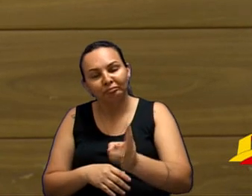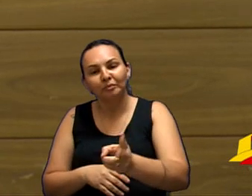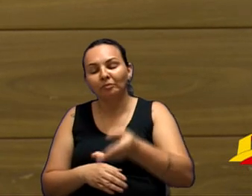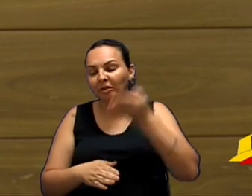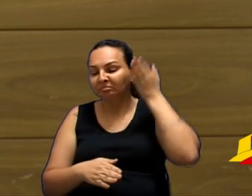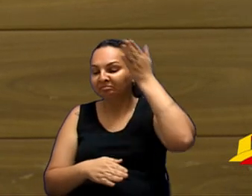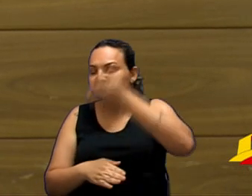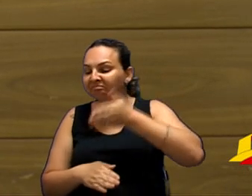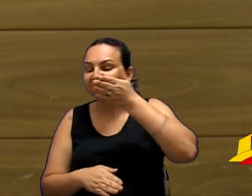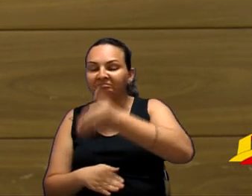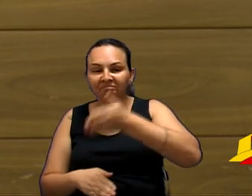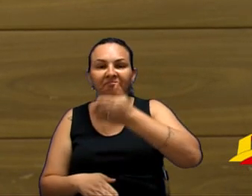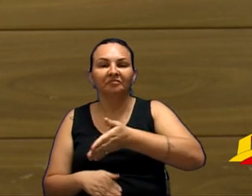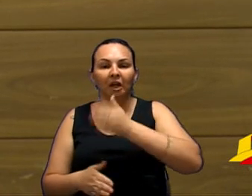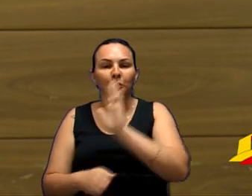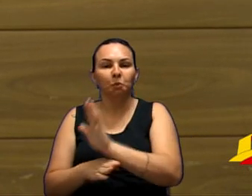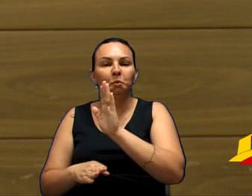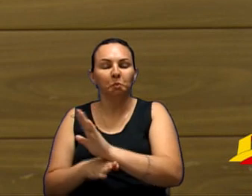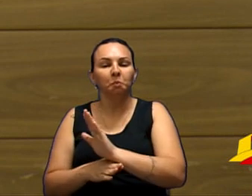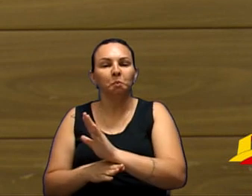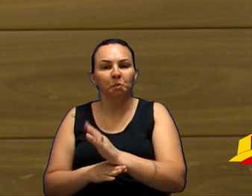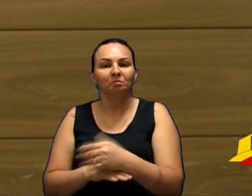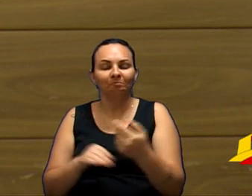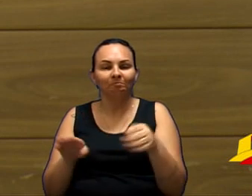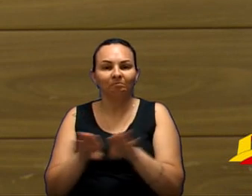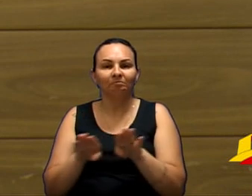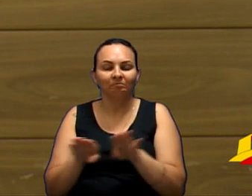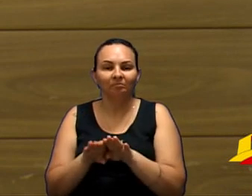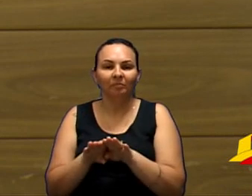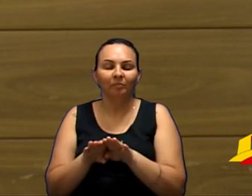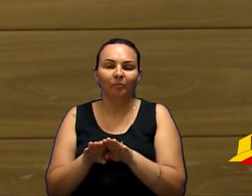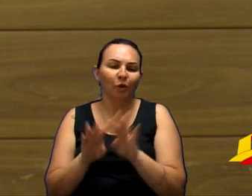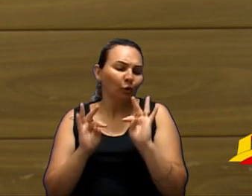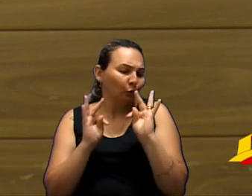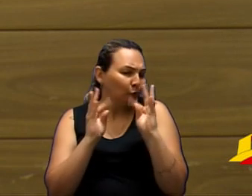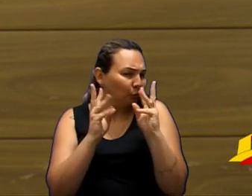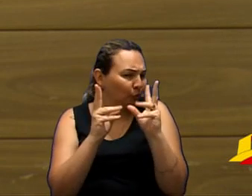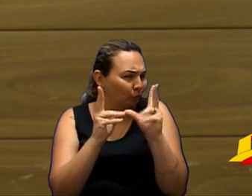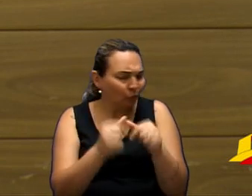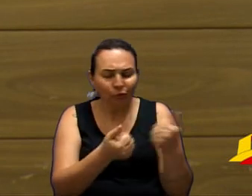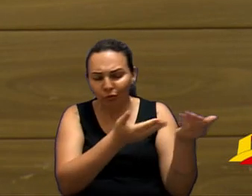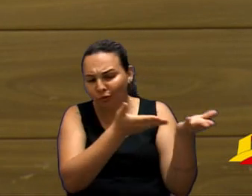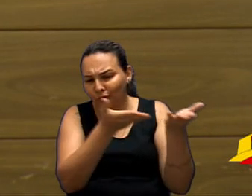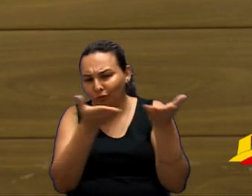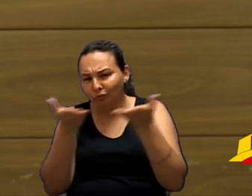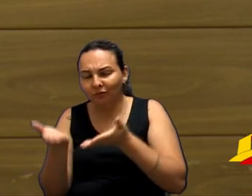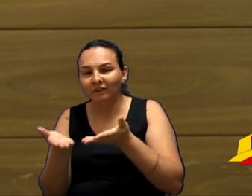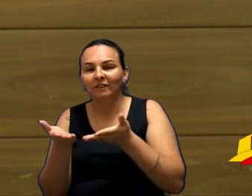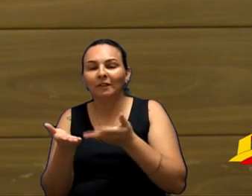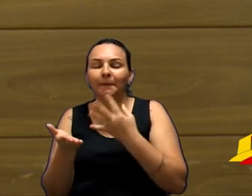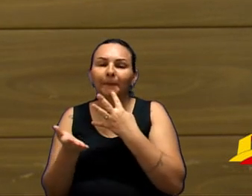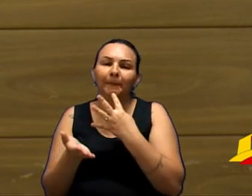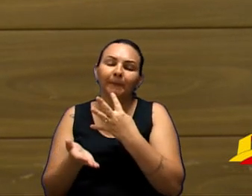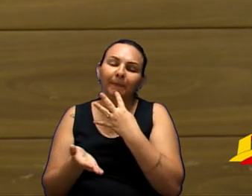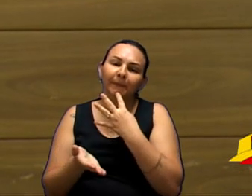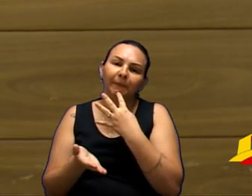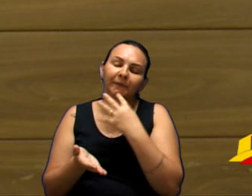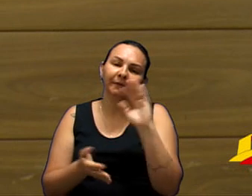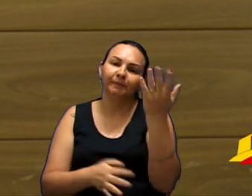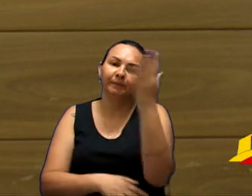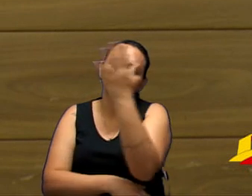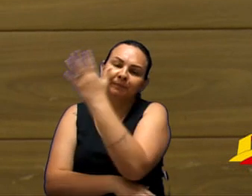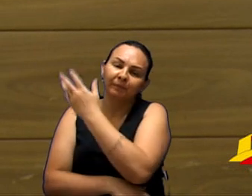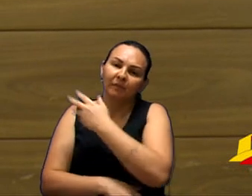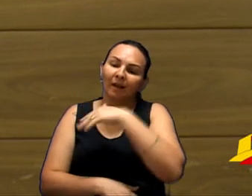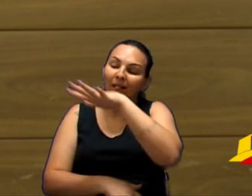ativa da comissão do meio ambiente e de todo modo convidá los a conhecer o trabalho da floresta no